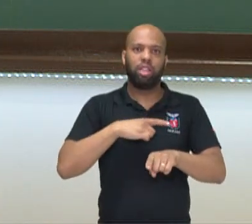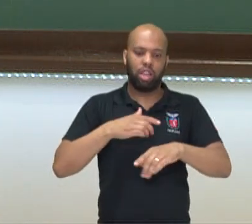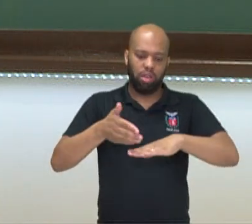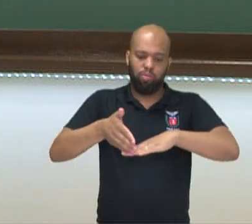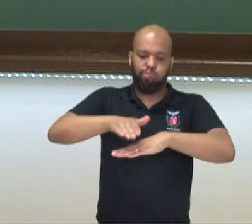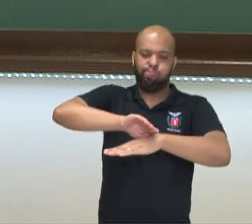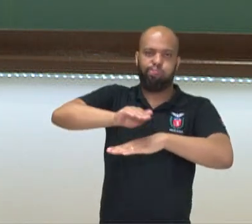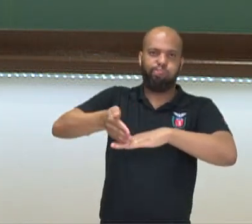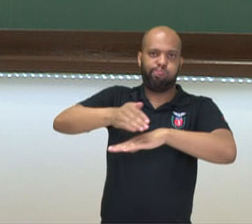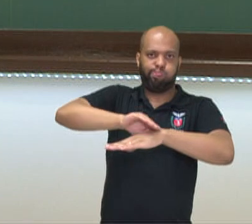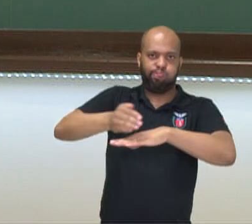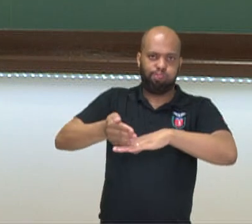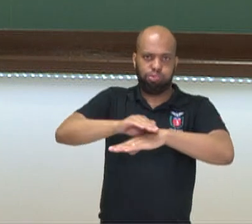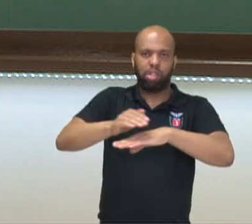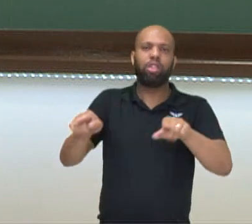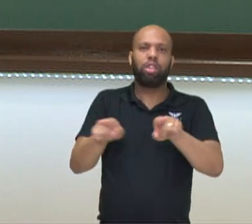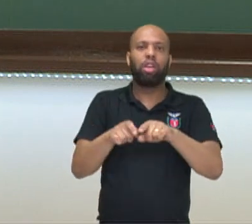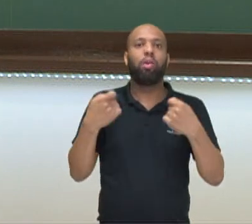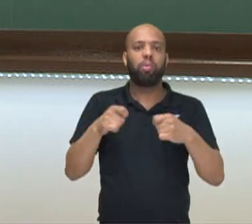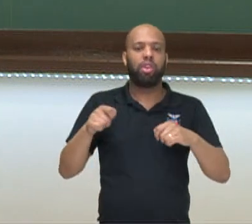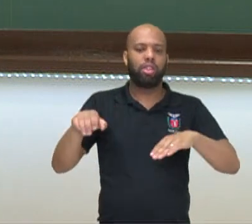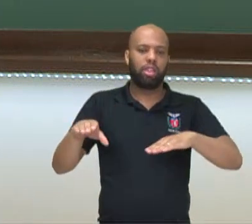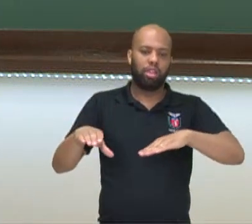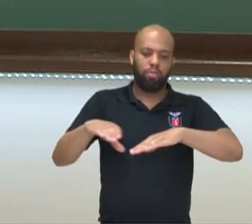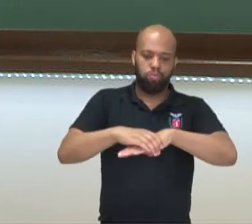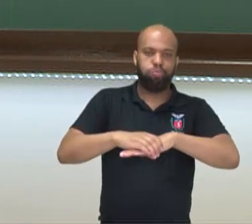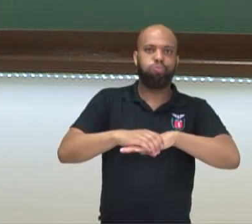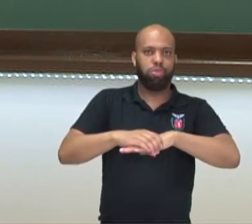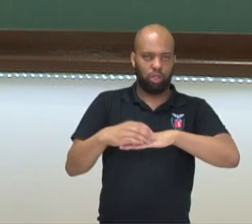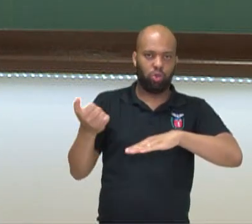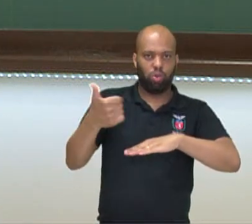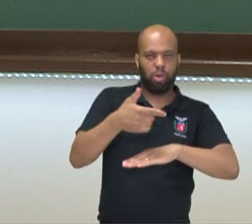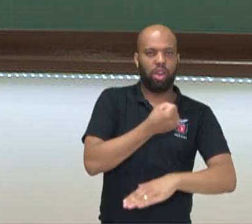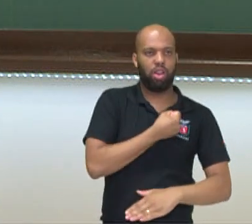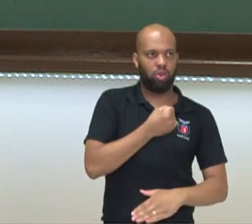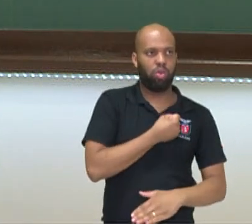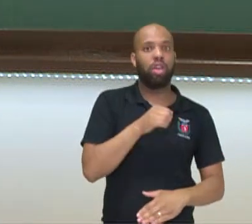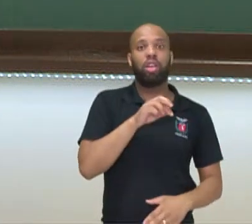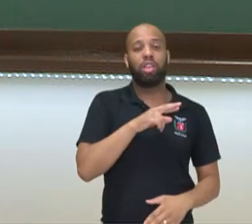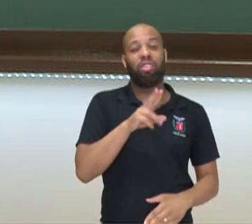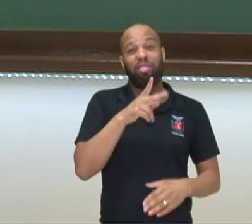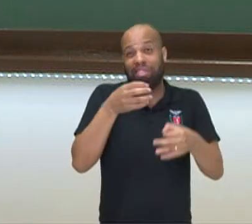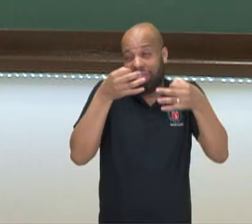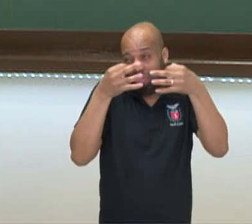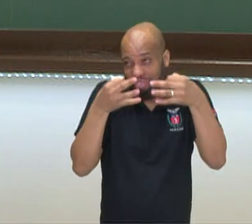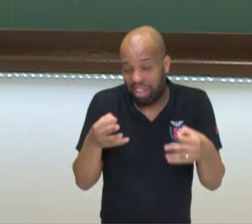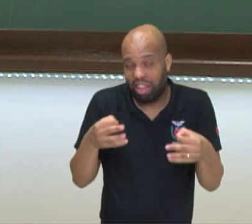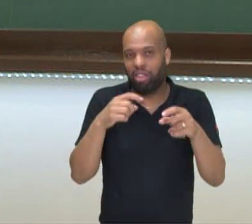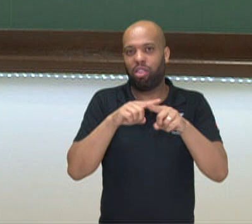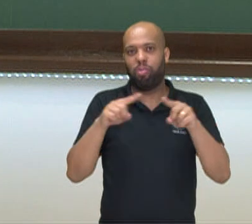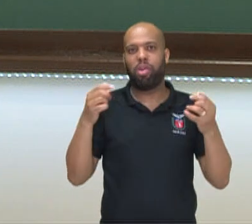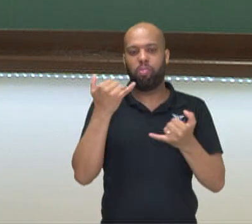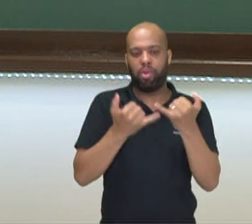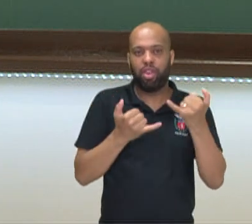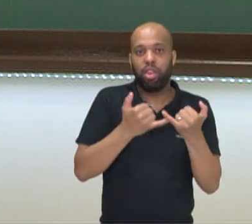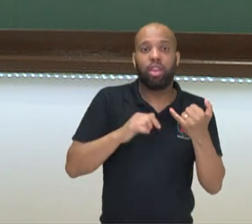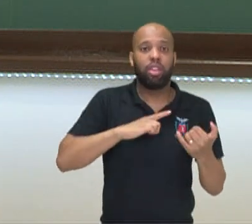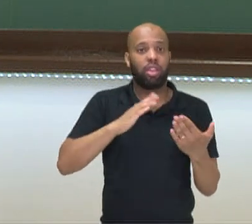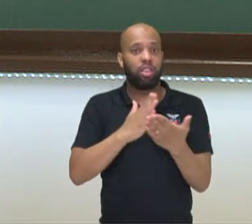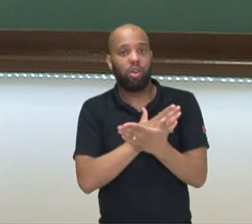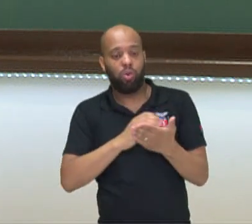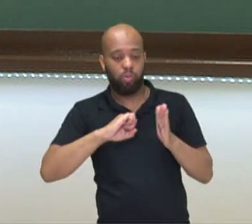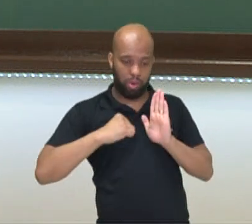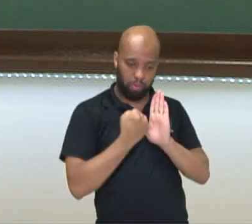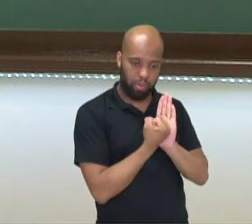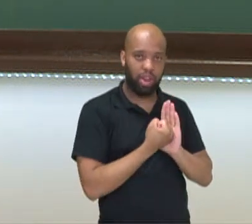muito alto, aí ele precisa de um sapato maior para ficar mais folgado. Tá? Então ele não é exato. Algumas marcas de sapato também